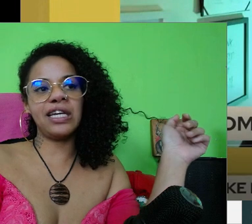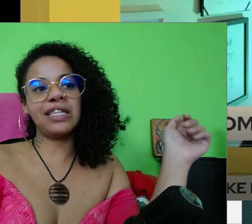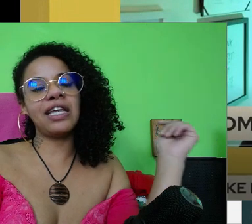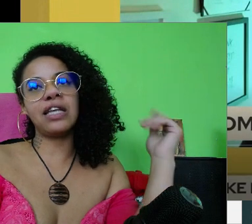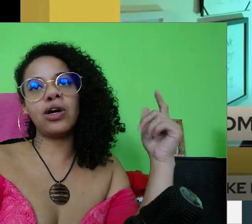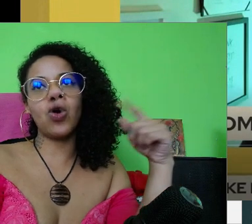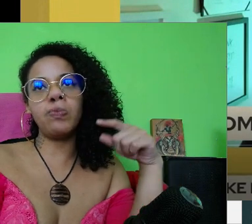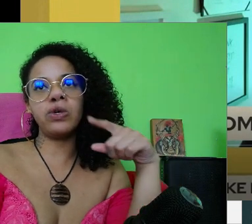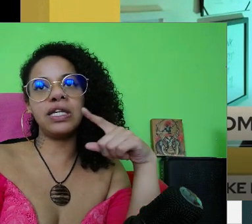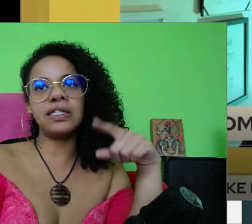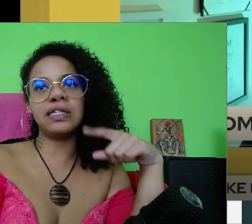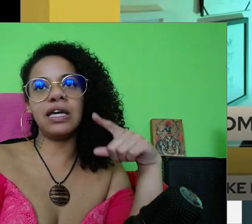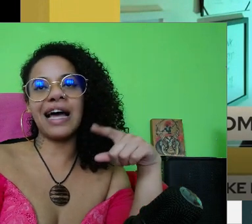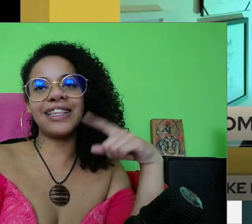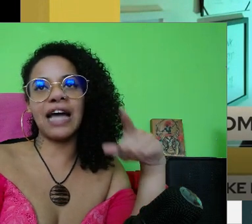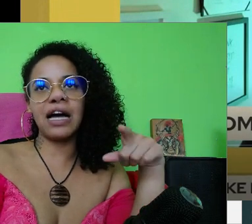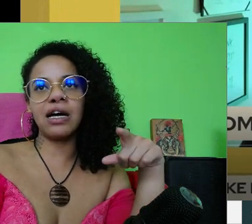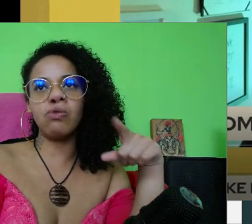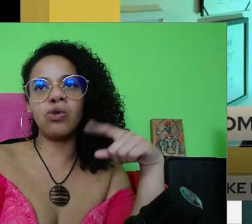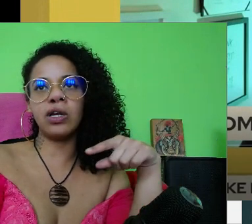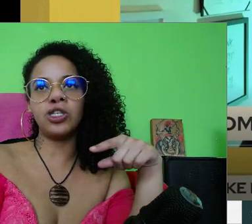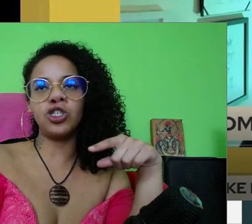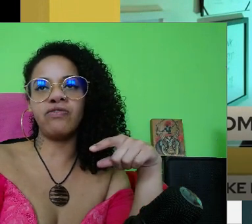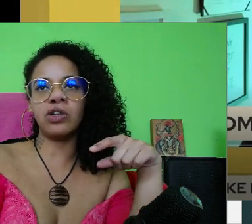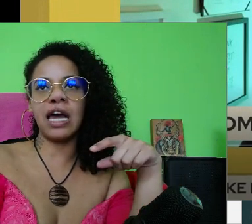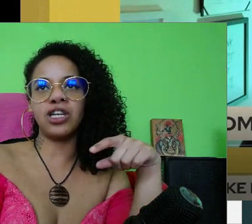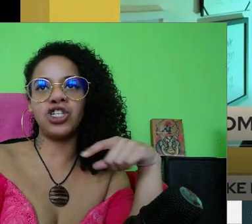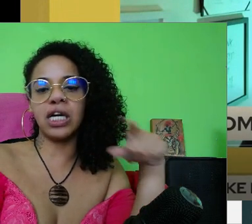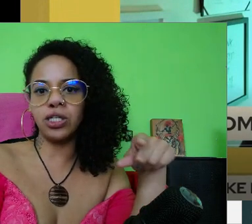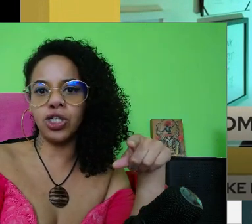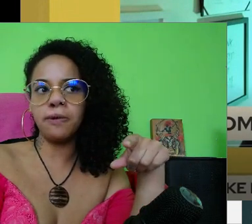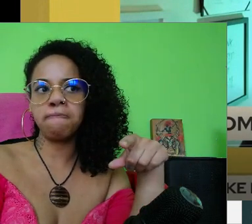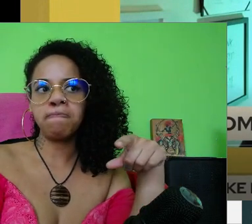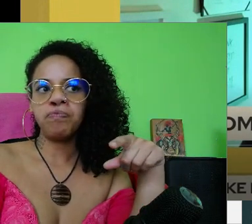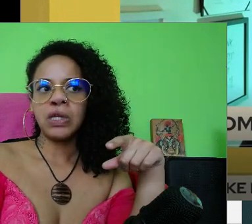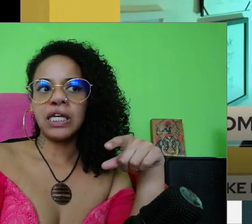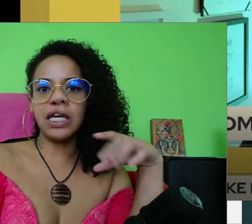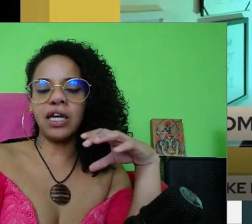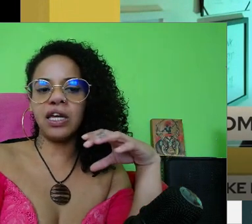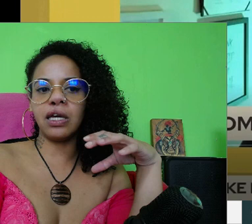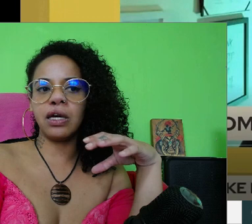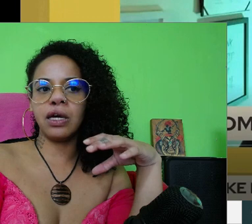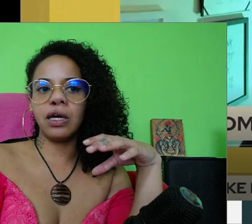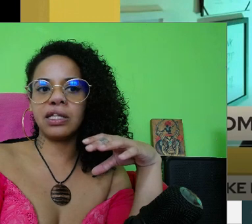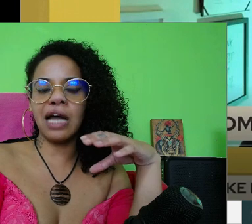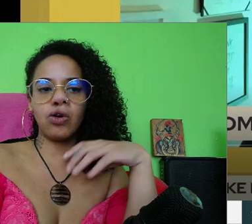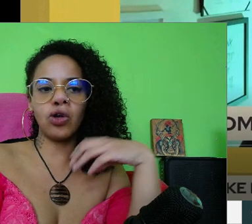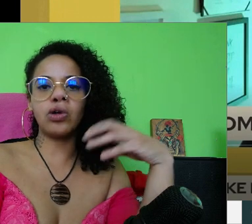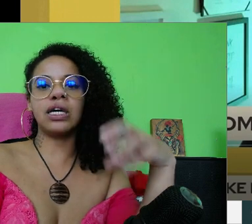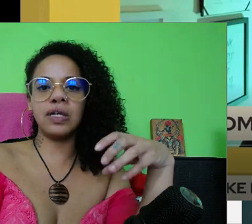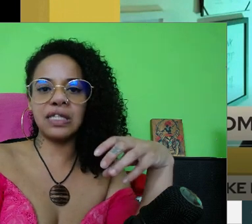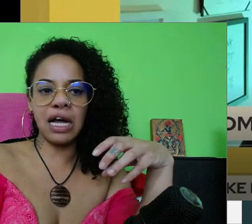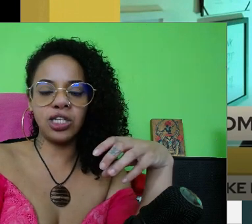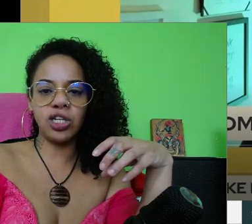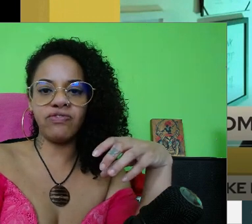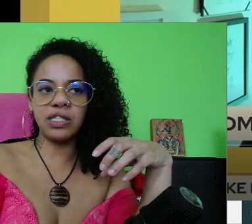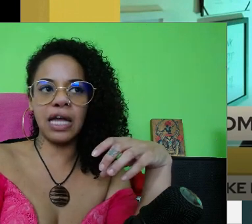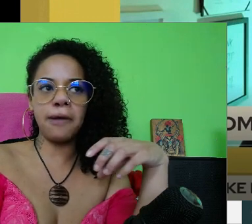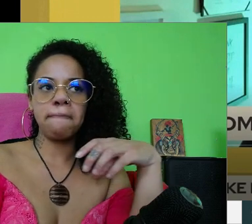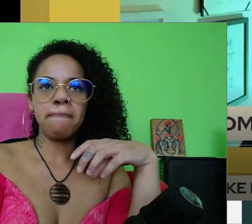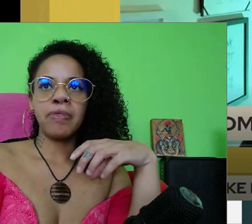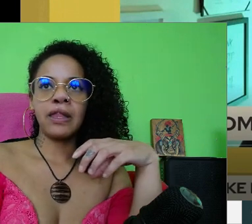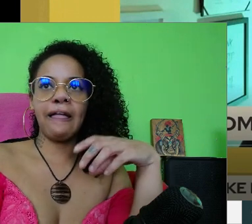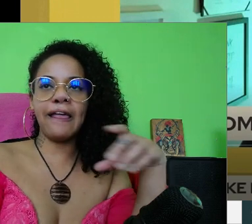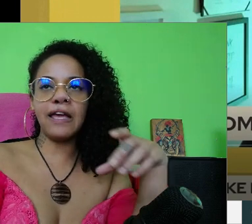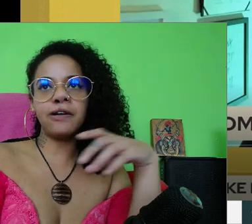Então eu queria entender como que se ataca um coletivo que é gigante que tá colocando as narrativas